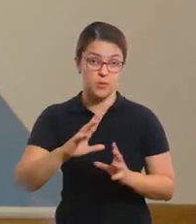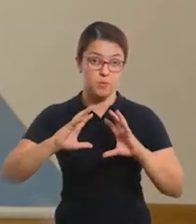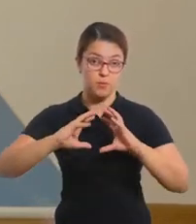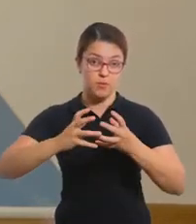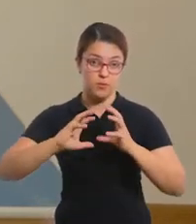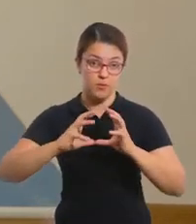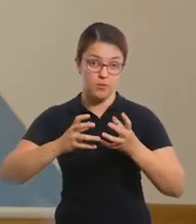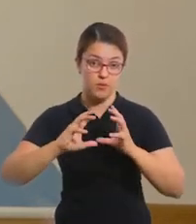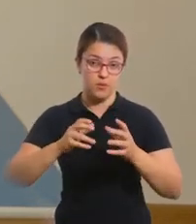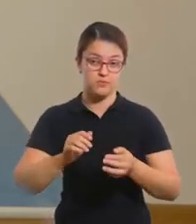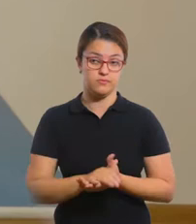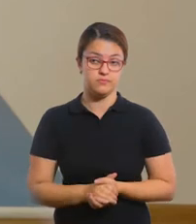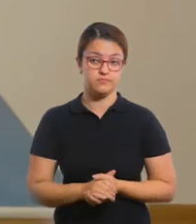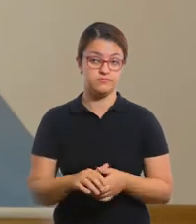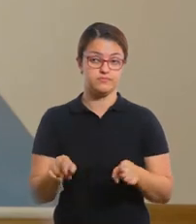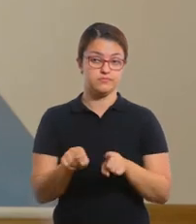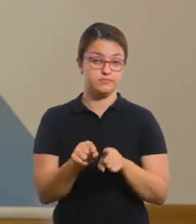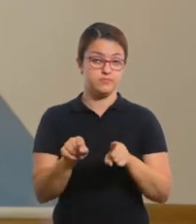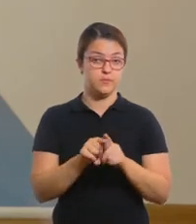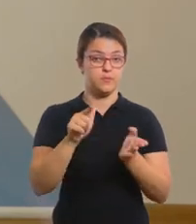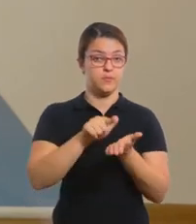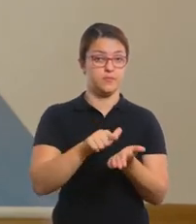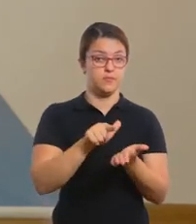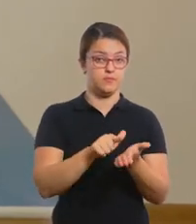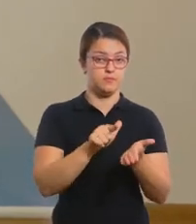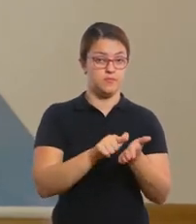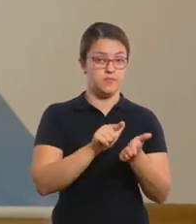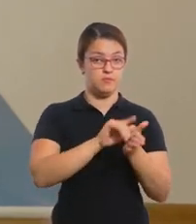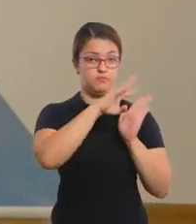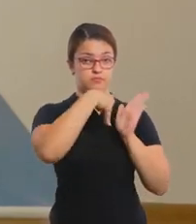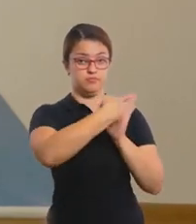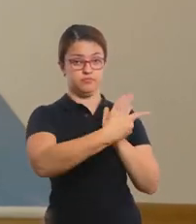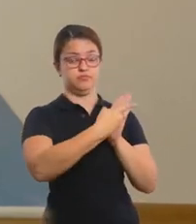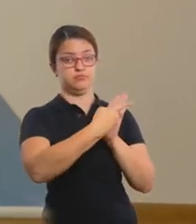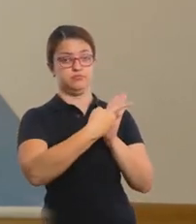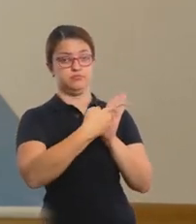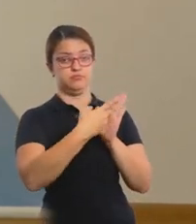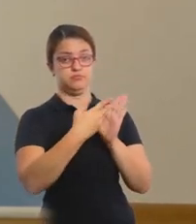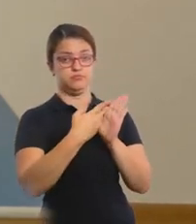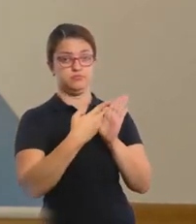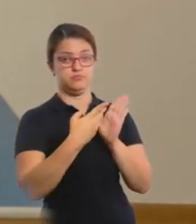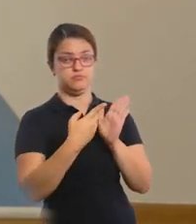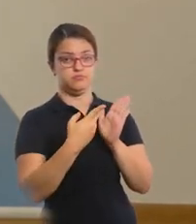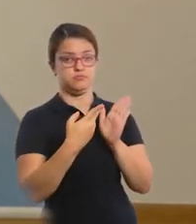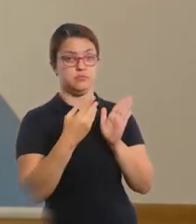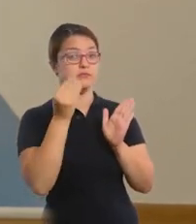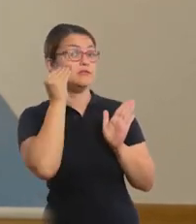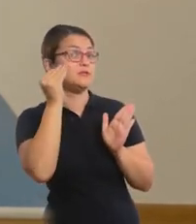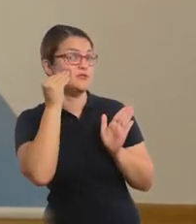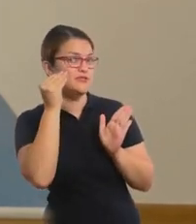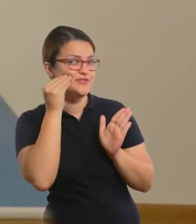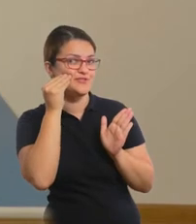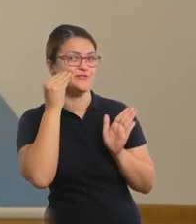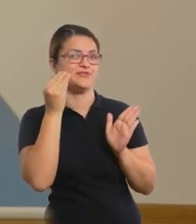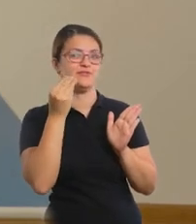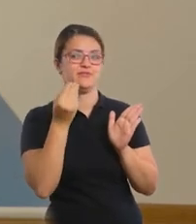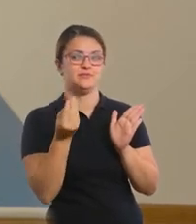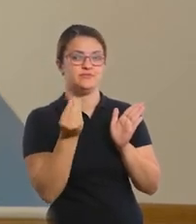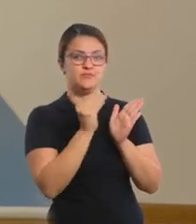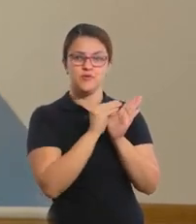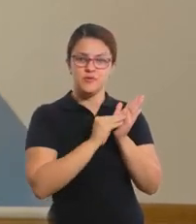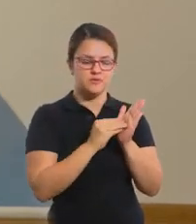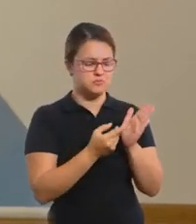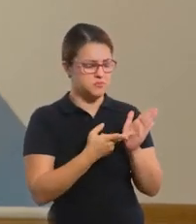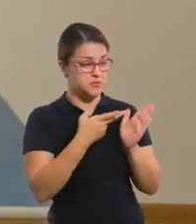e do cartaz para anotar as jogadas, né? Para ver aí, aqui que vocês vão descobrir